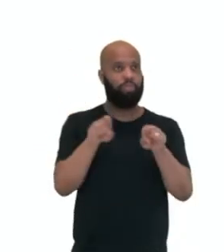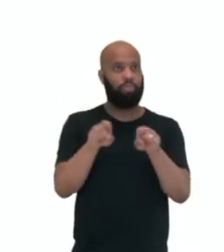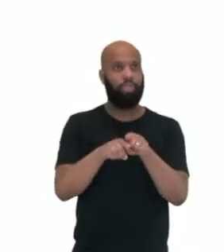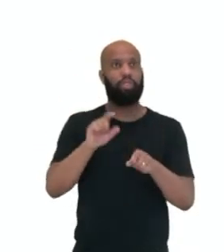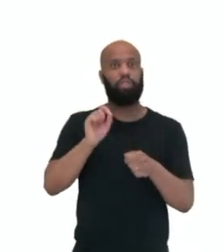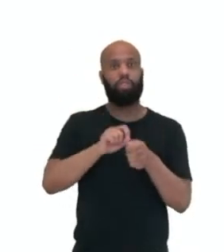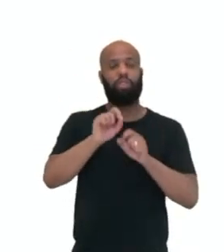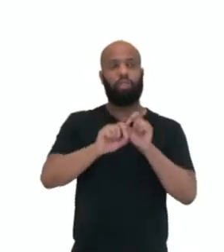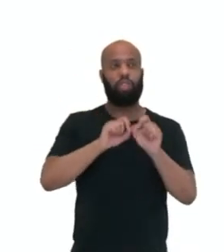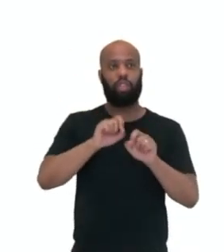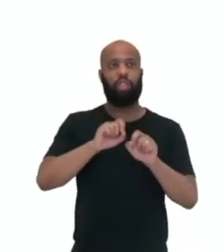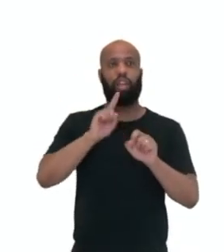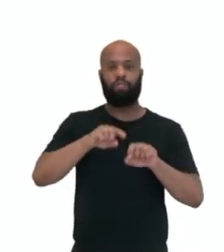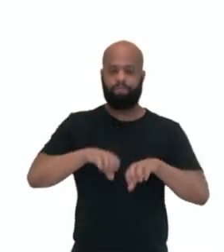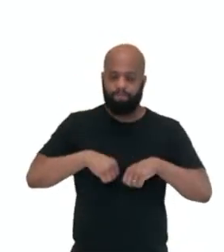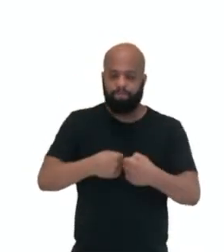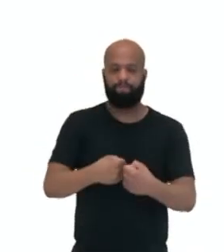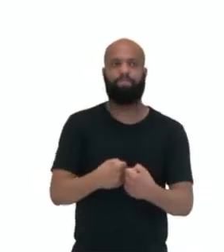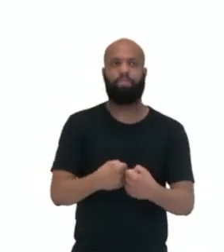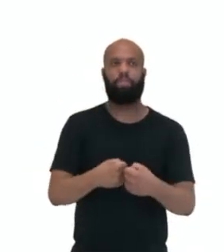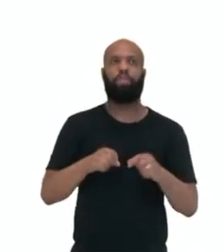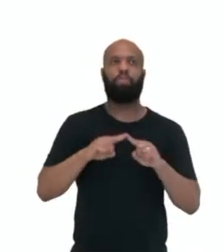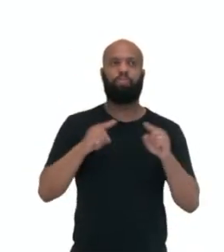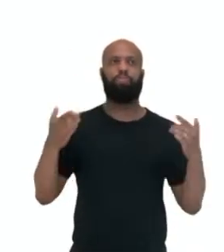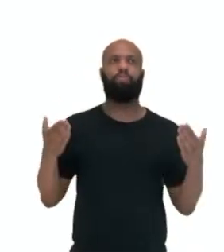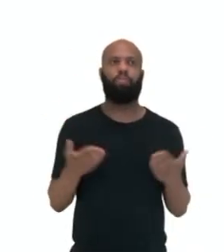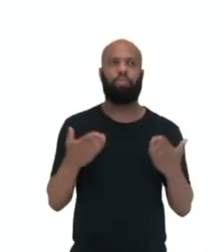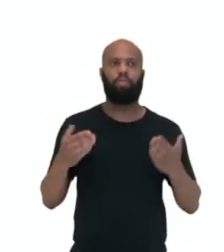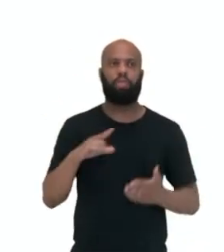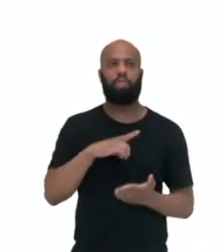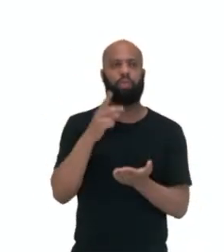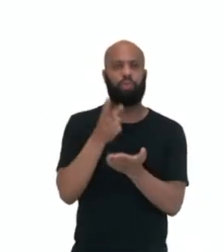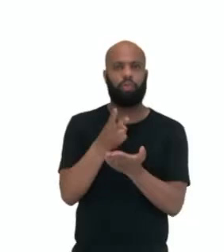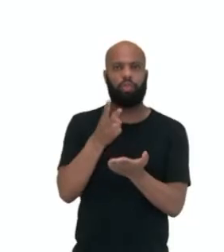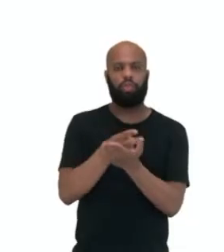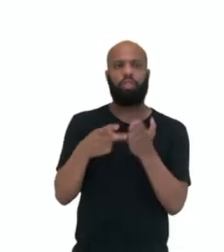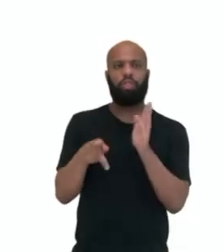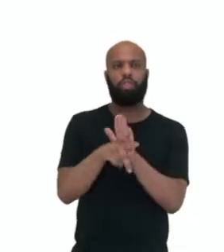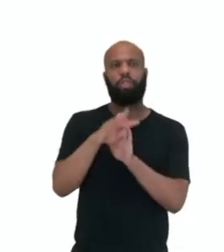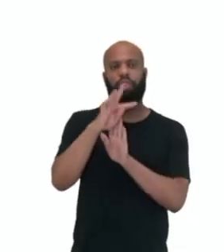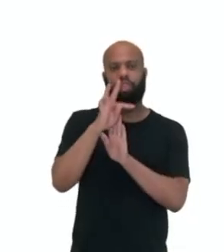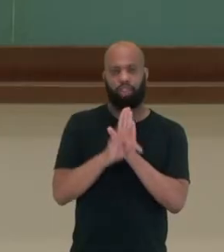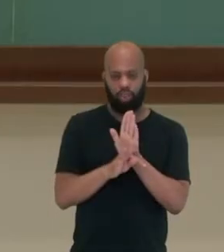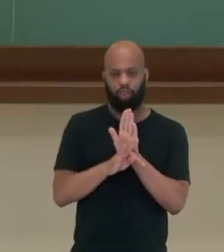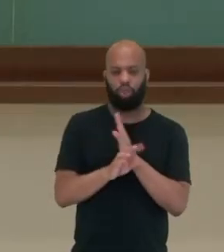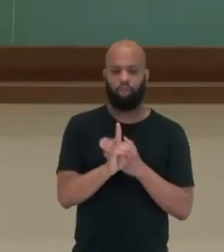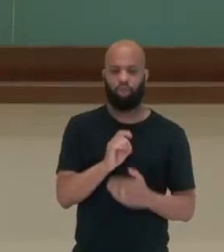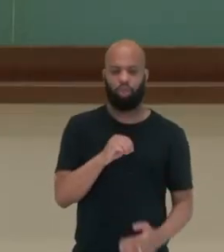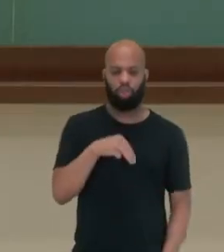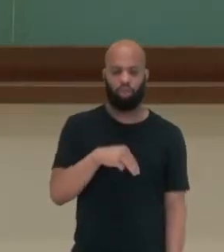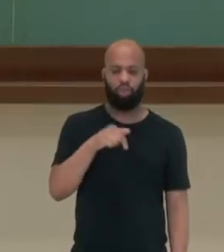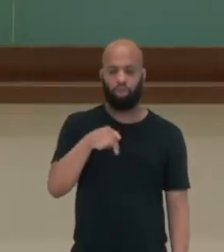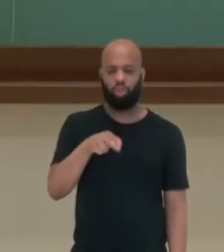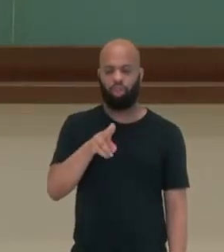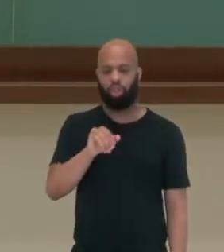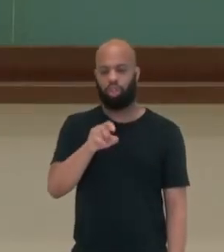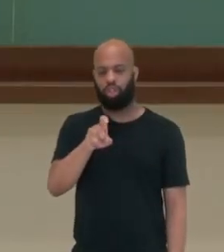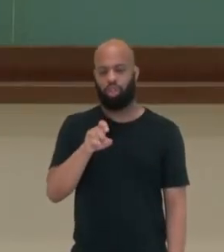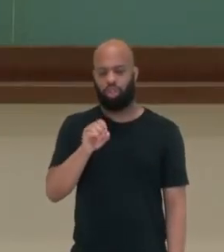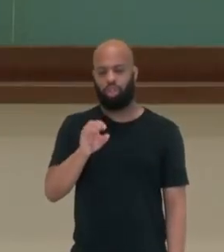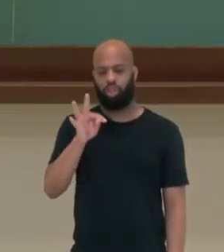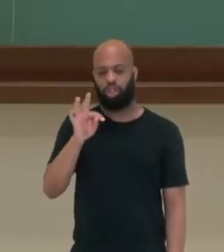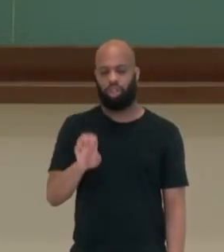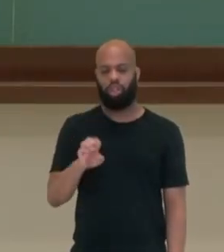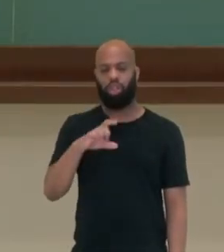vão. Então aqui continua, dando continuidade ao texto, né, do Don Quixote, ele conta aqui, então, da onde que surgiu